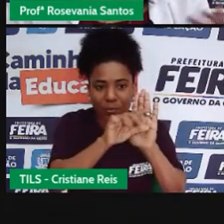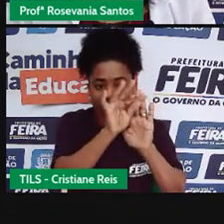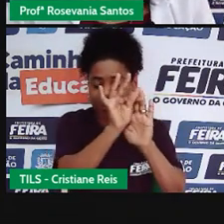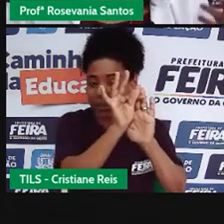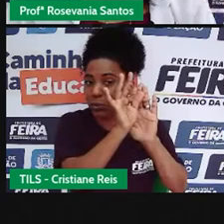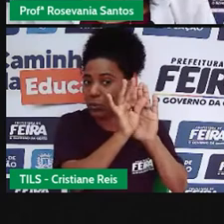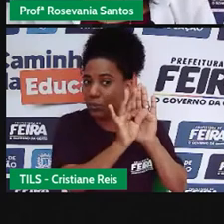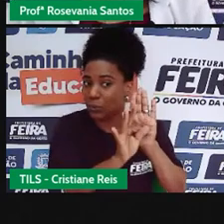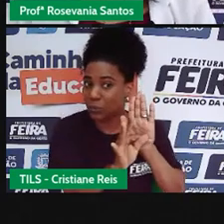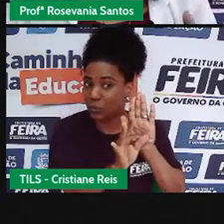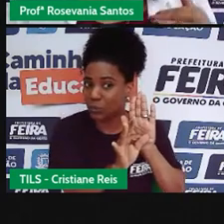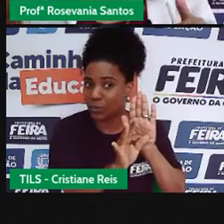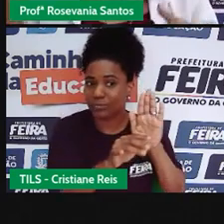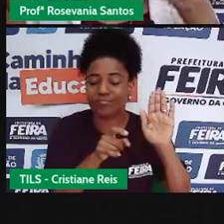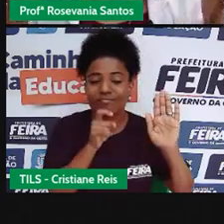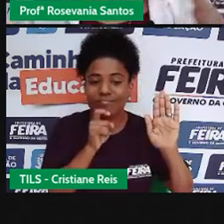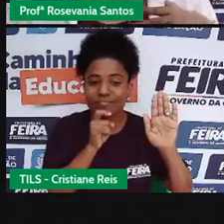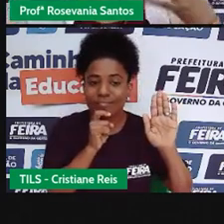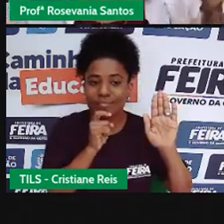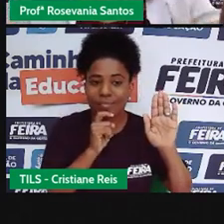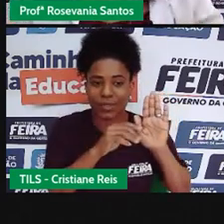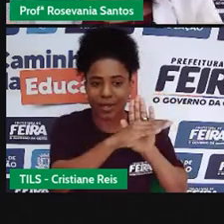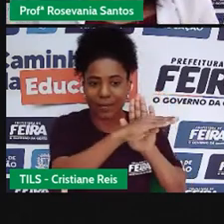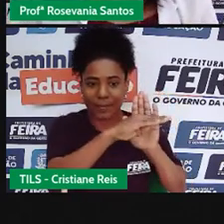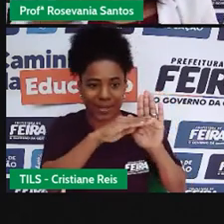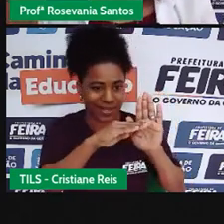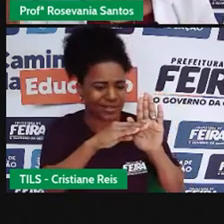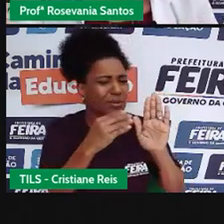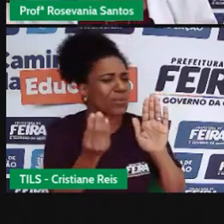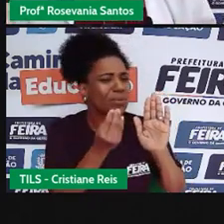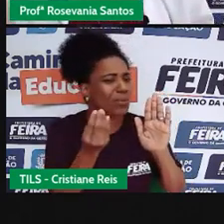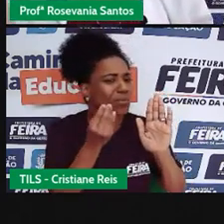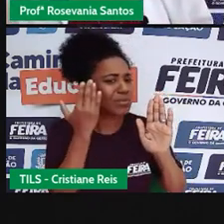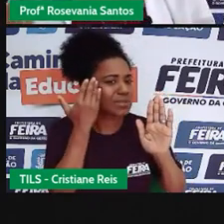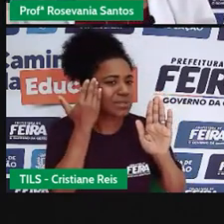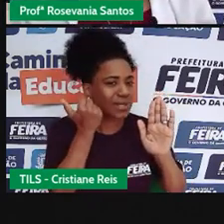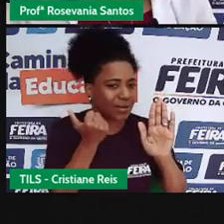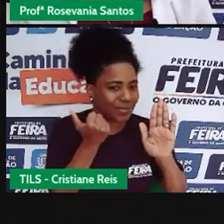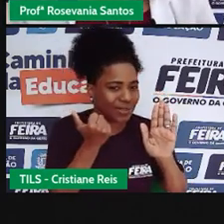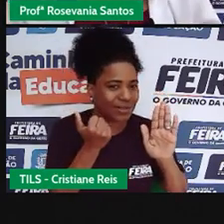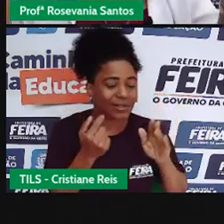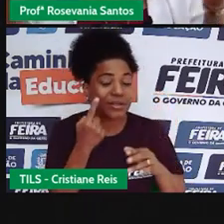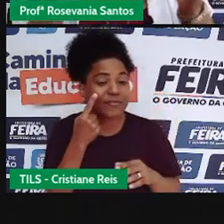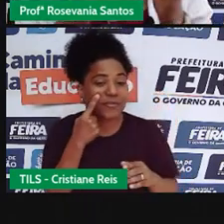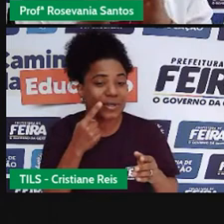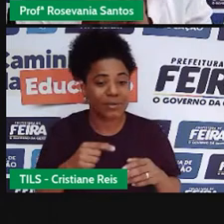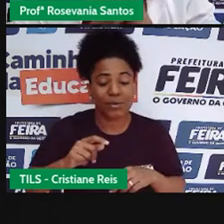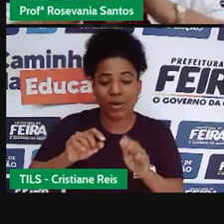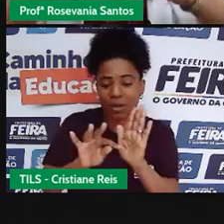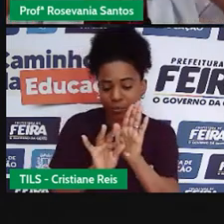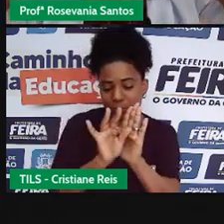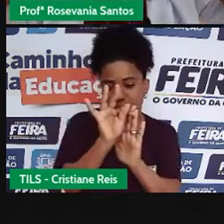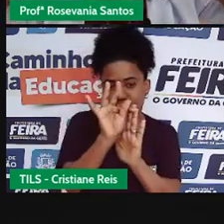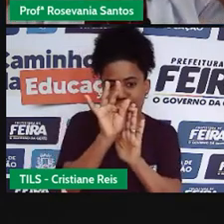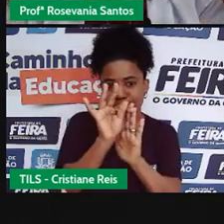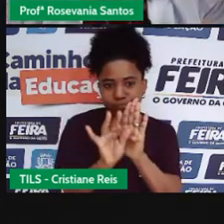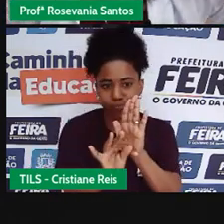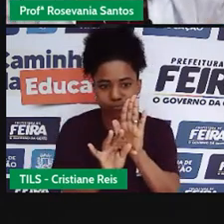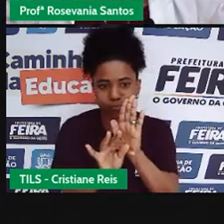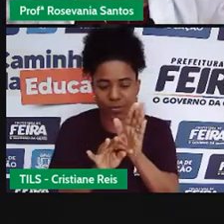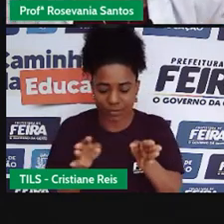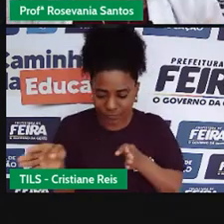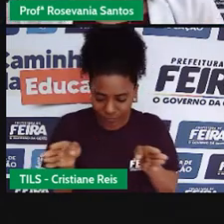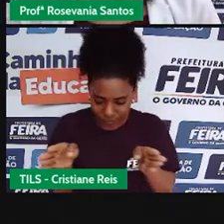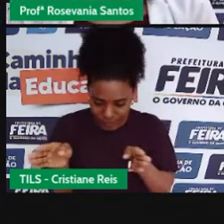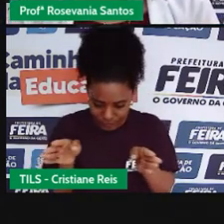chamar atenção que média é média. Aí a gente faz aquela continha entre o valor mais alto e o valor mais baixo, e aí a gente chega num